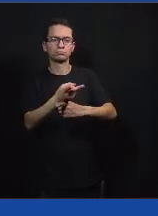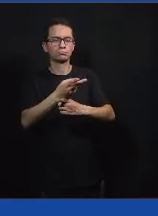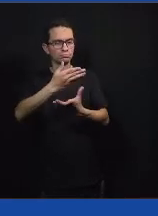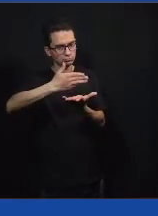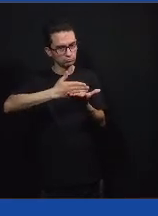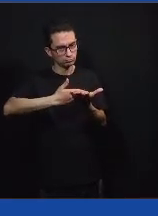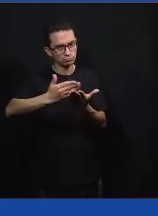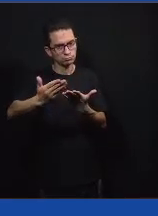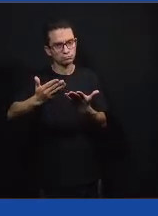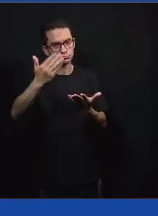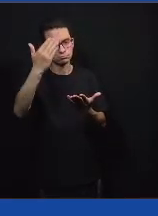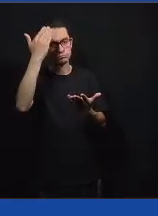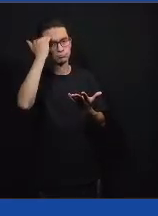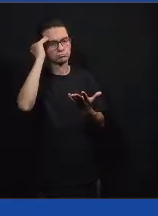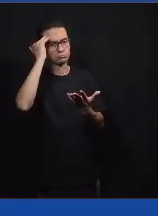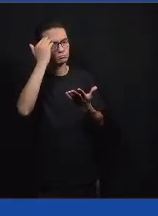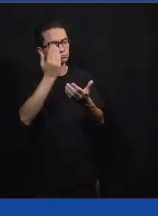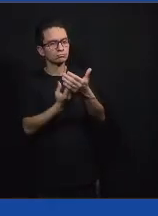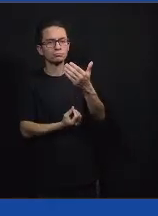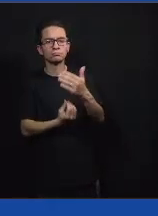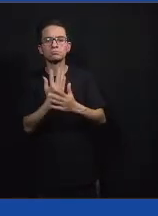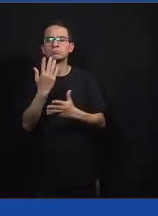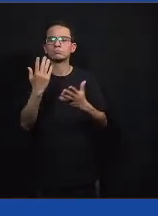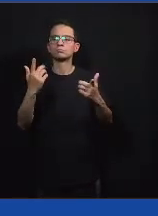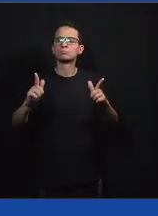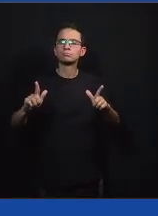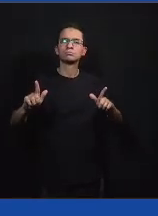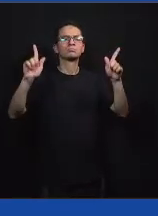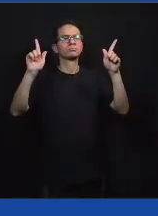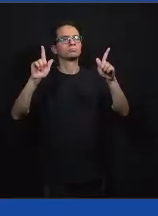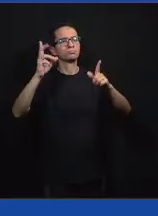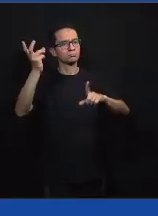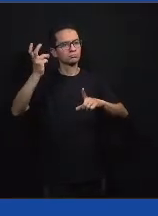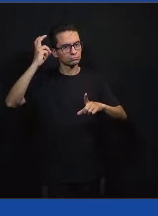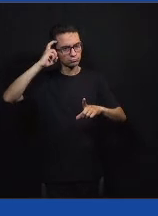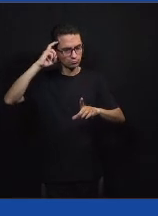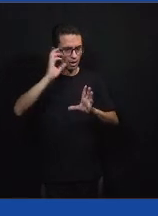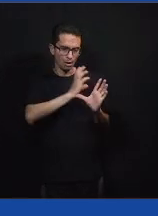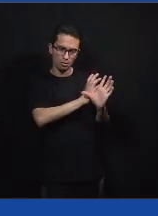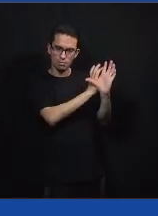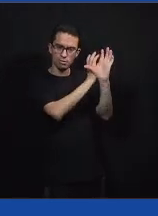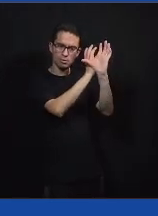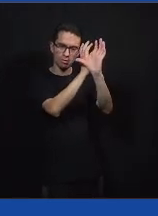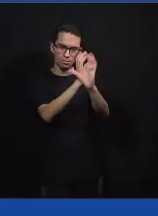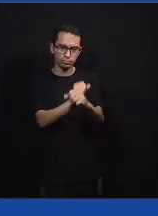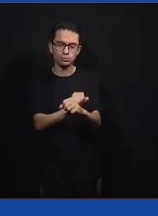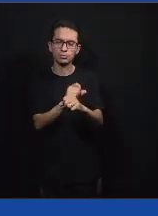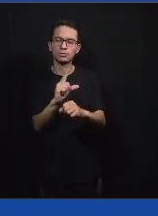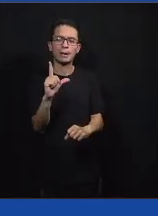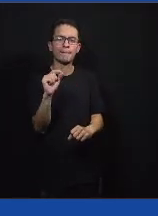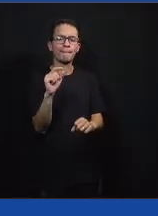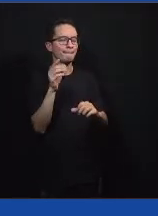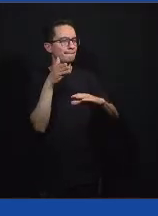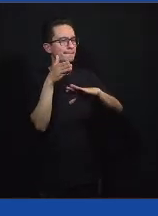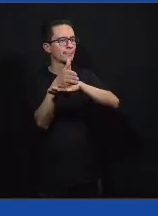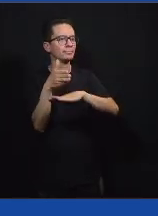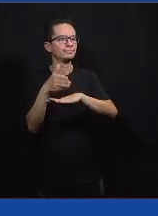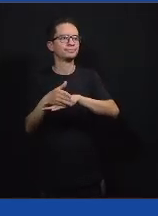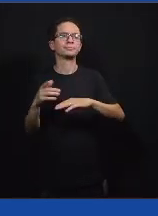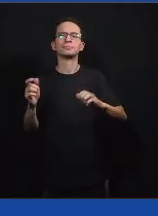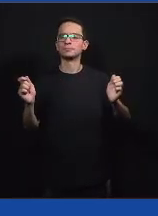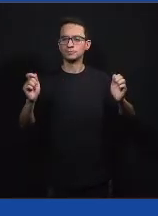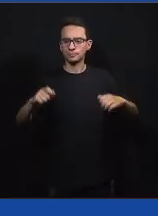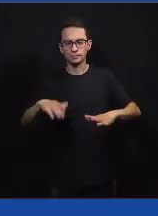a gente teve um festival online de Cultura em que mais 10 artistas locais participaram e as visualizações